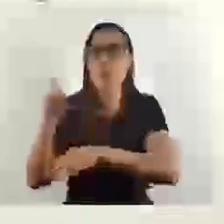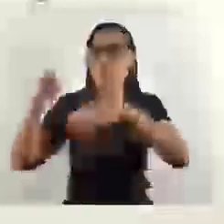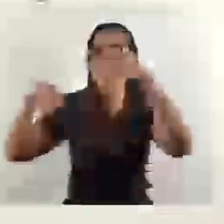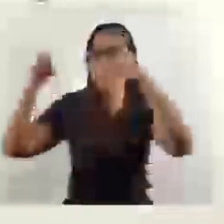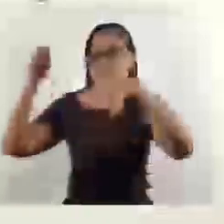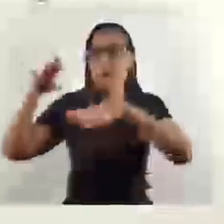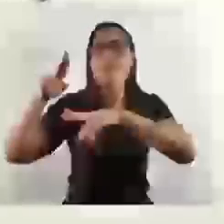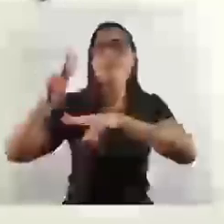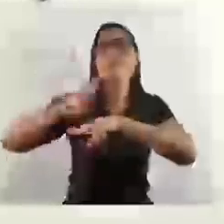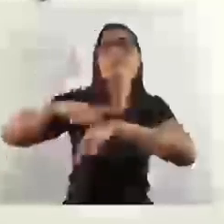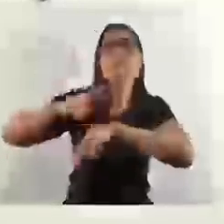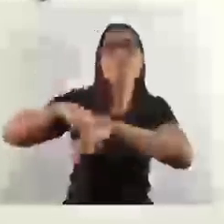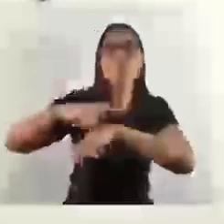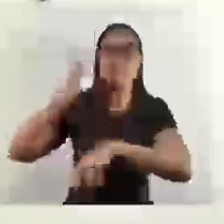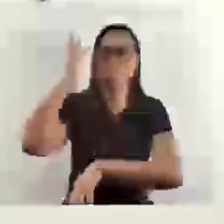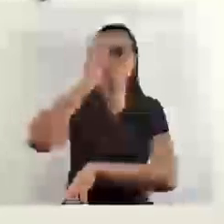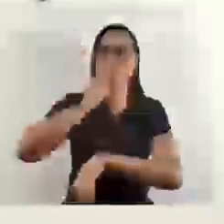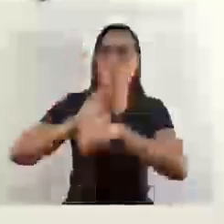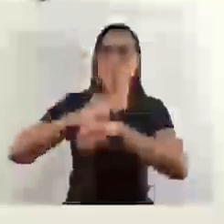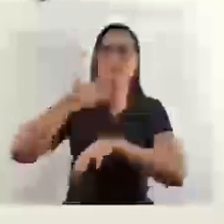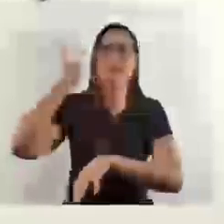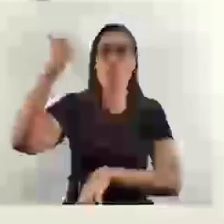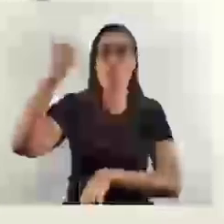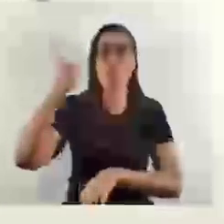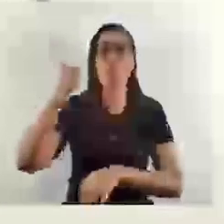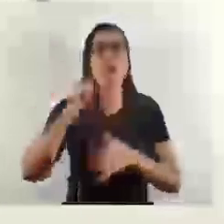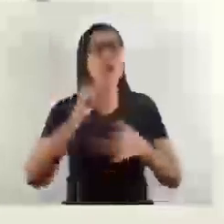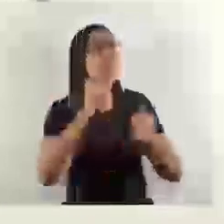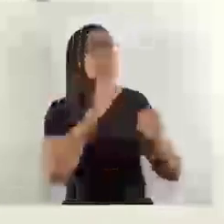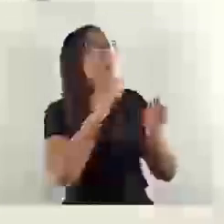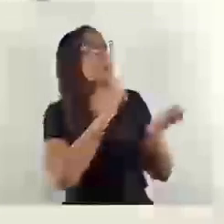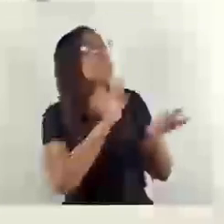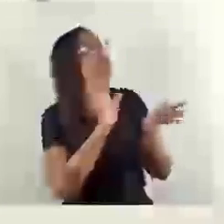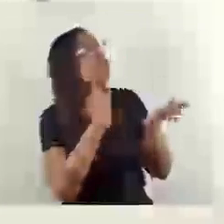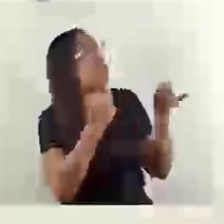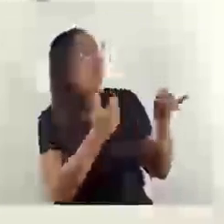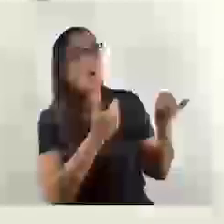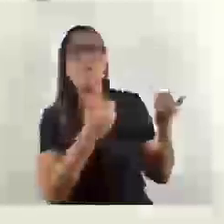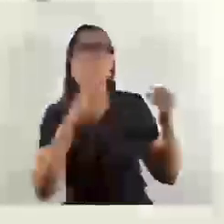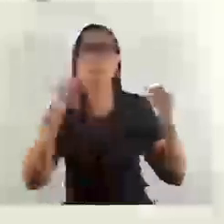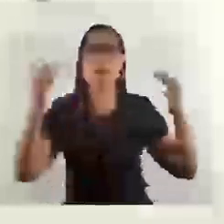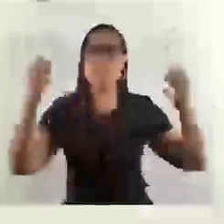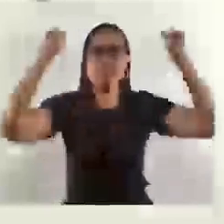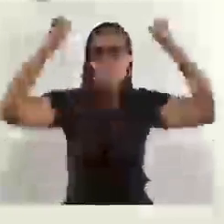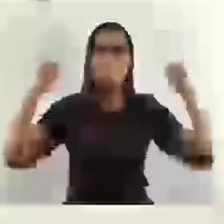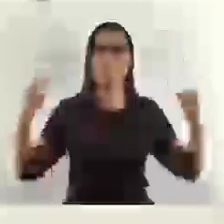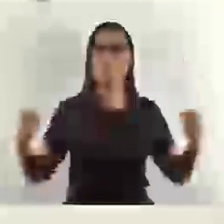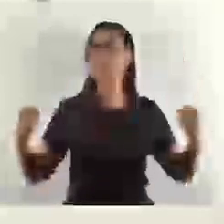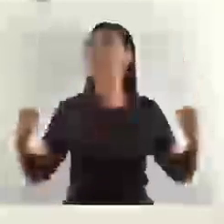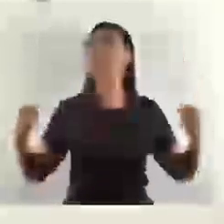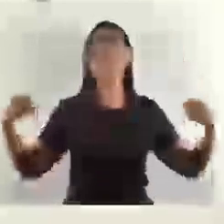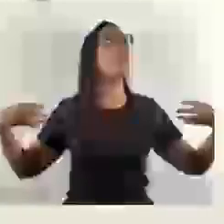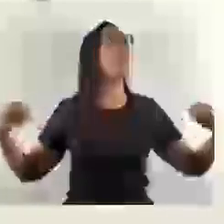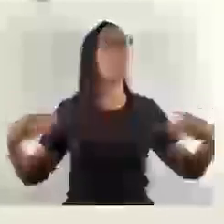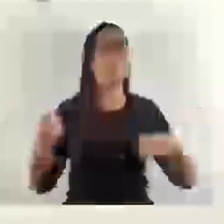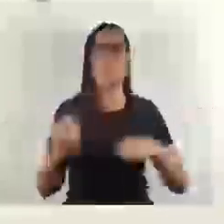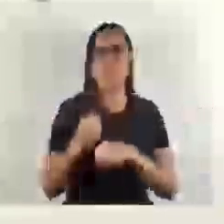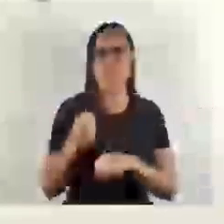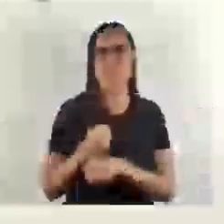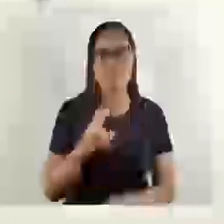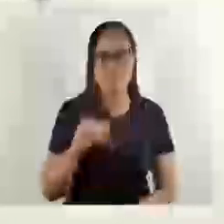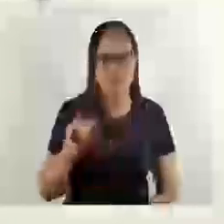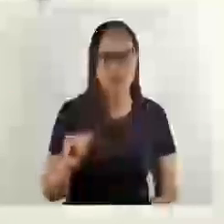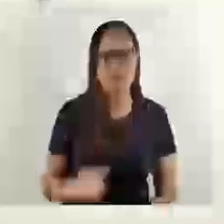bem melhor. Então é obrigado a retirar o velho, para a gente colocar o novo, não é, Fernando? Então deve levar mais uns diazinhos aí. Não acredito que de uma hora para a outra deve começar a obra, tá?